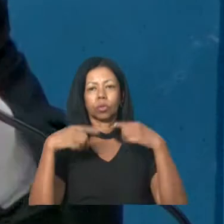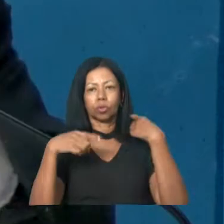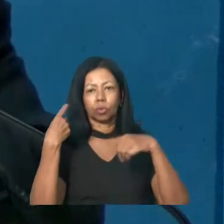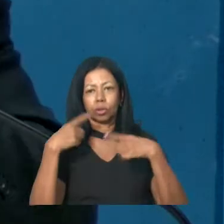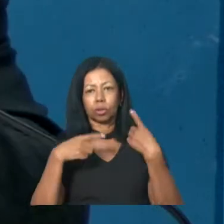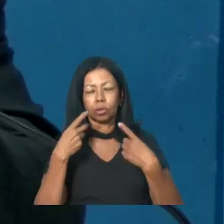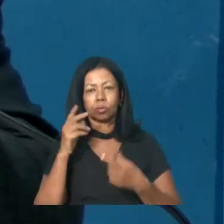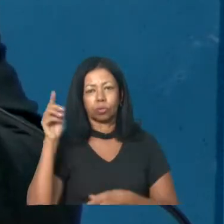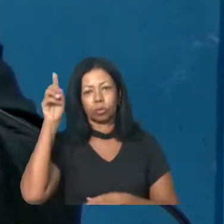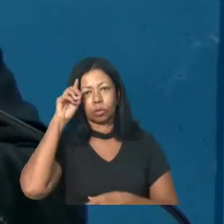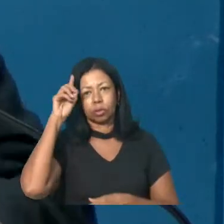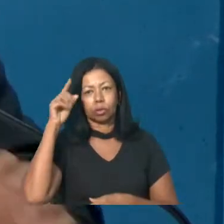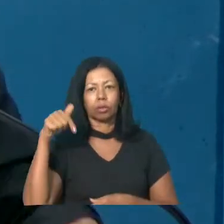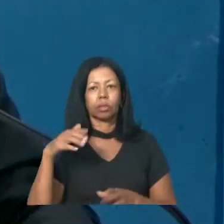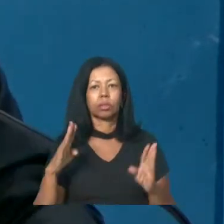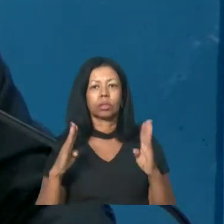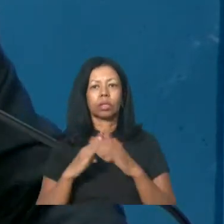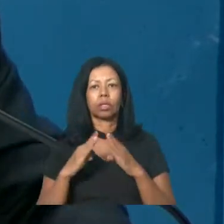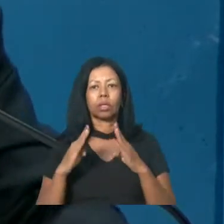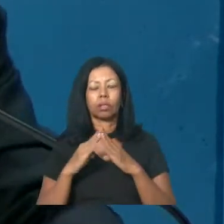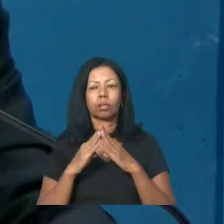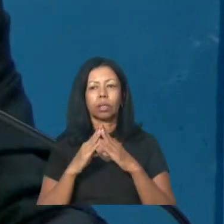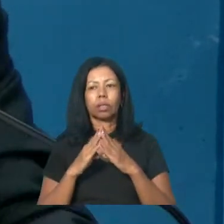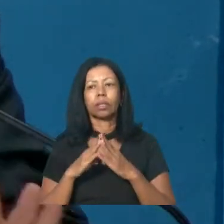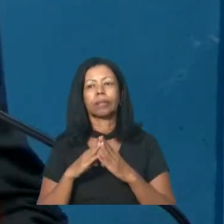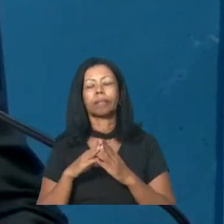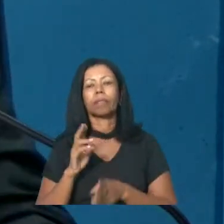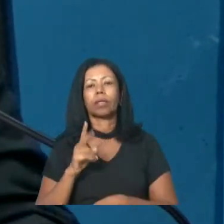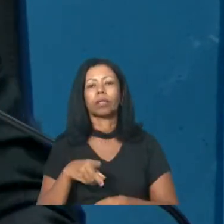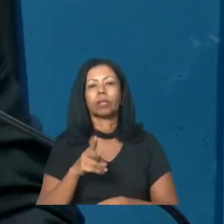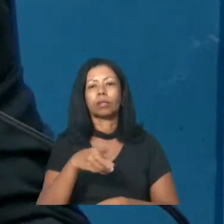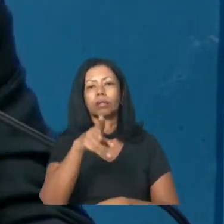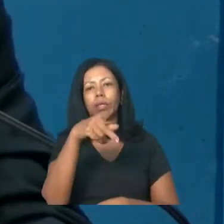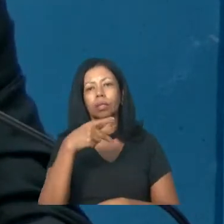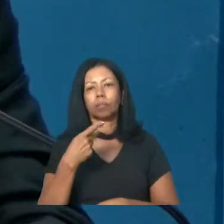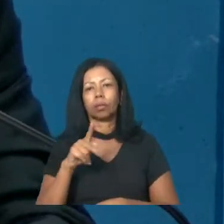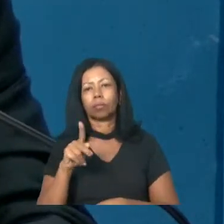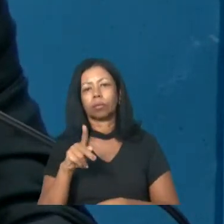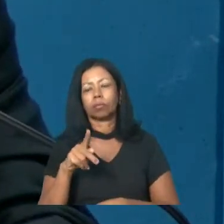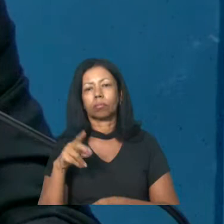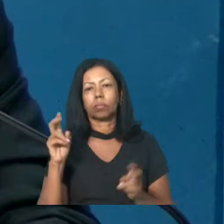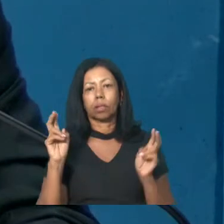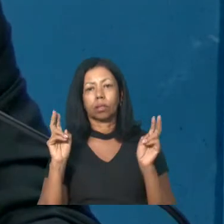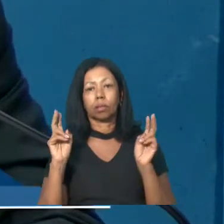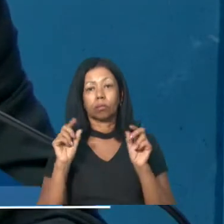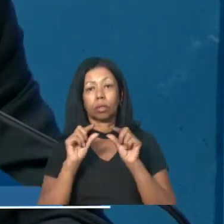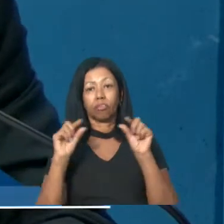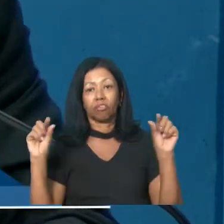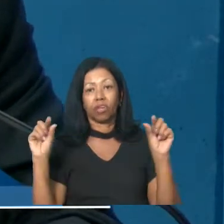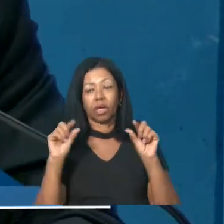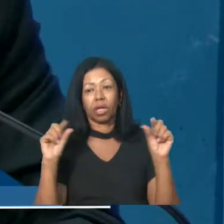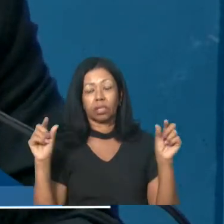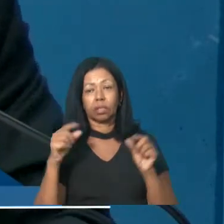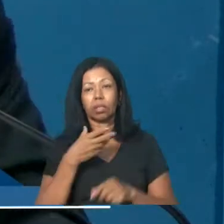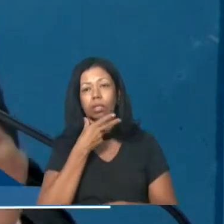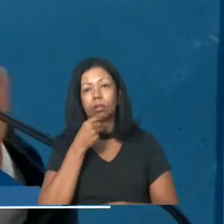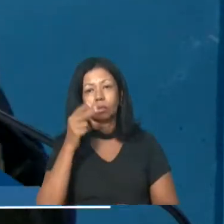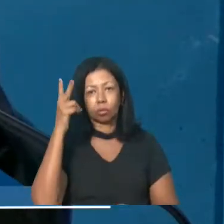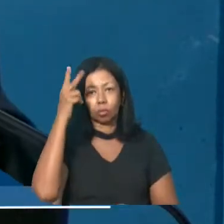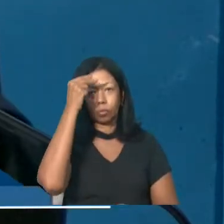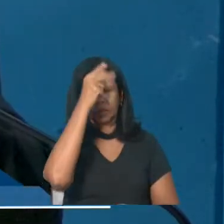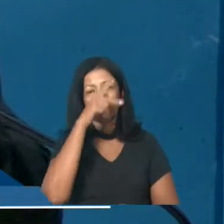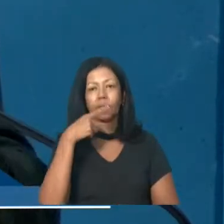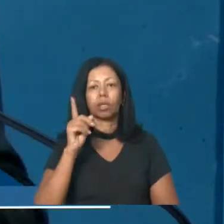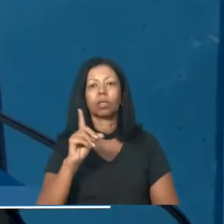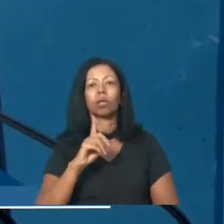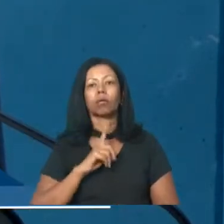do cotidiano aqui nesta casa, que é sempre embasado em uma frase do prefeito que diz que não existe